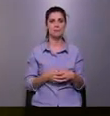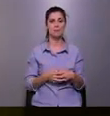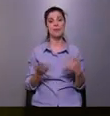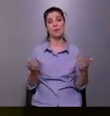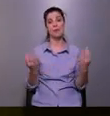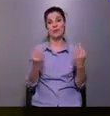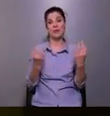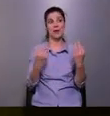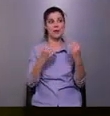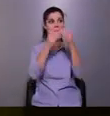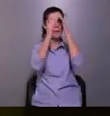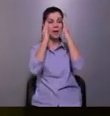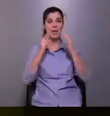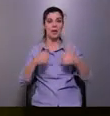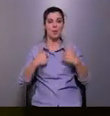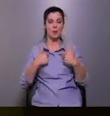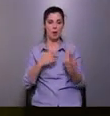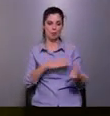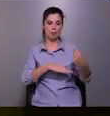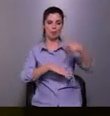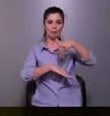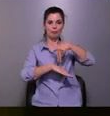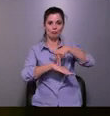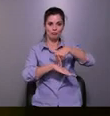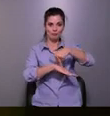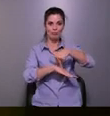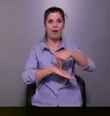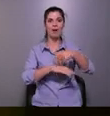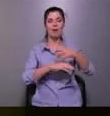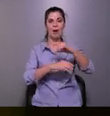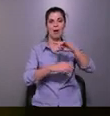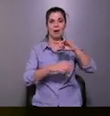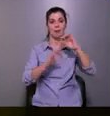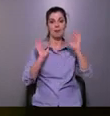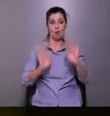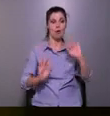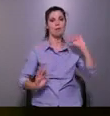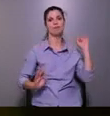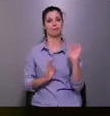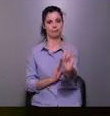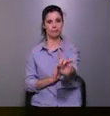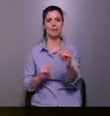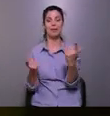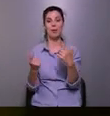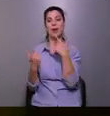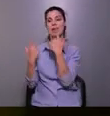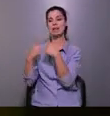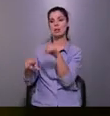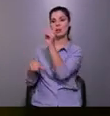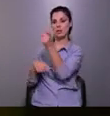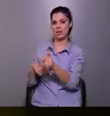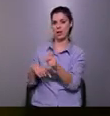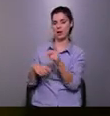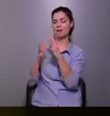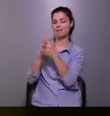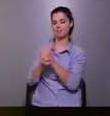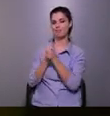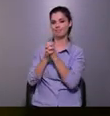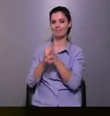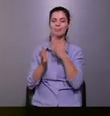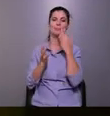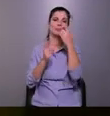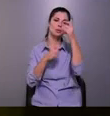Com Maria, que se levantou e partiu apressadamente, e com os irmãos da língua italiana, oremos para que migrantes